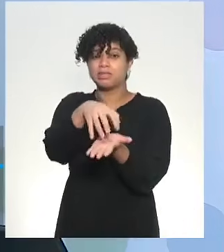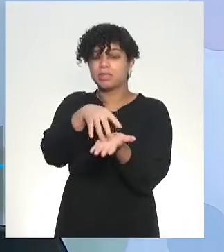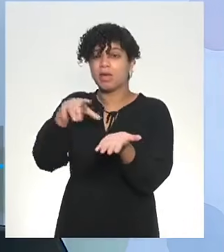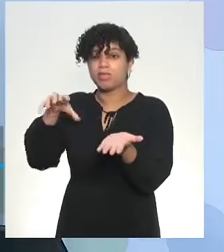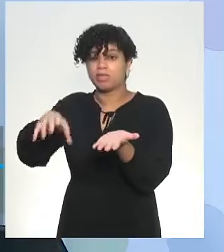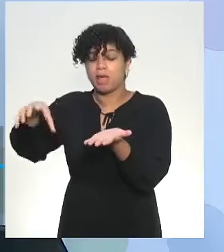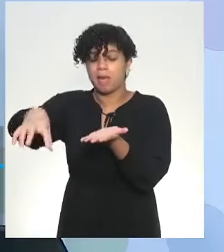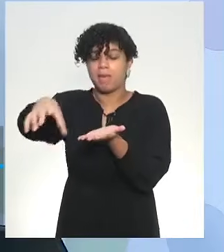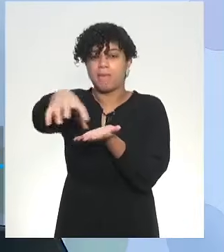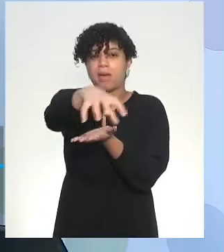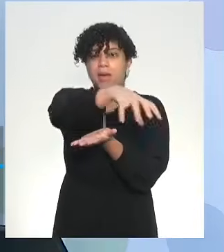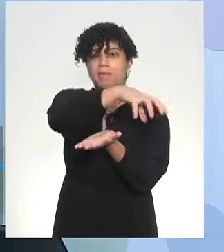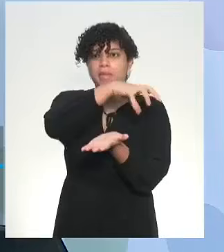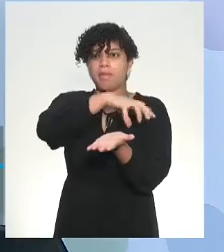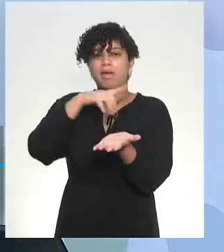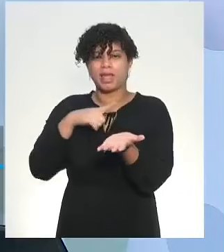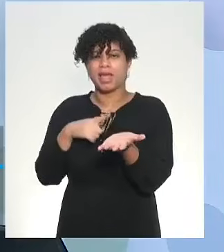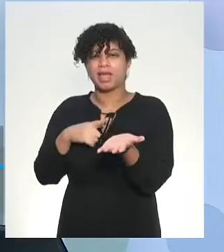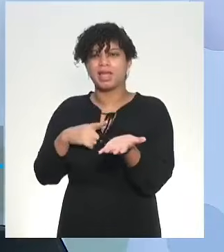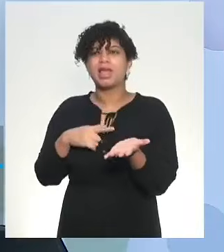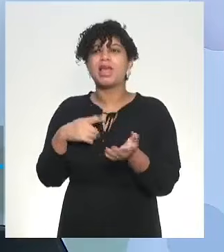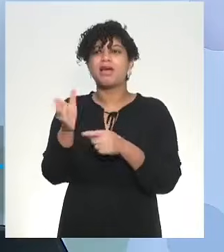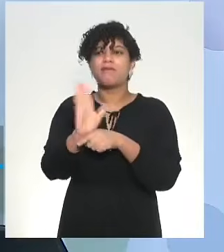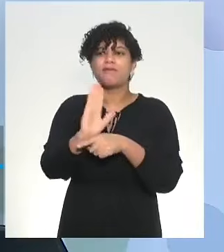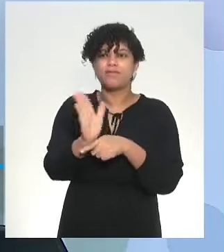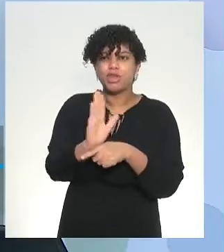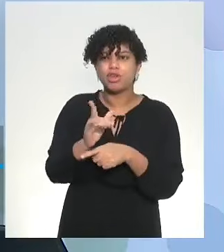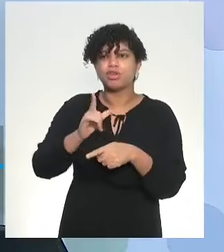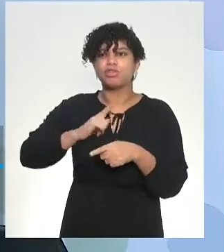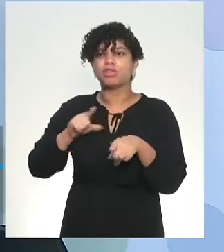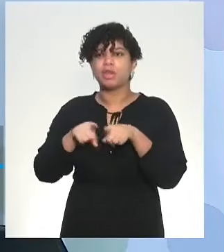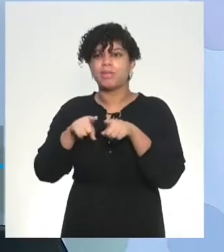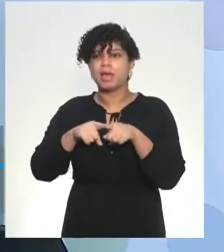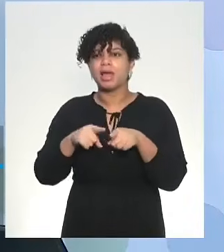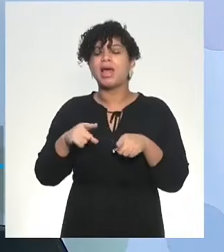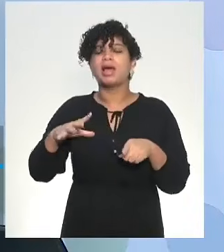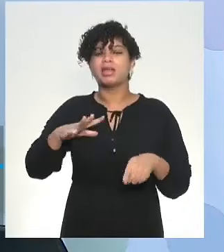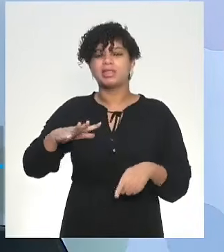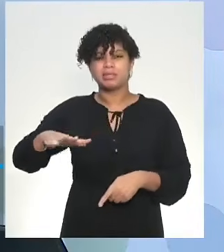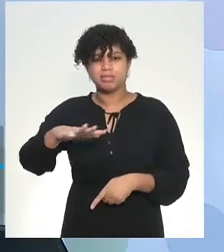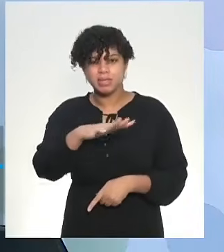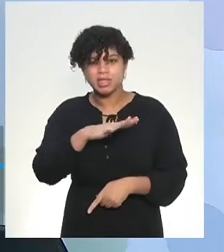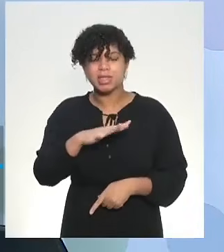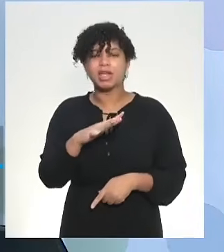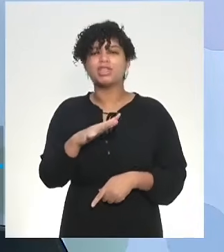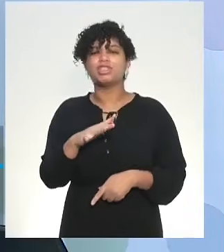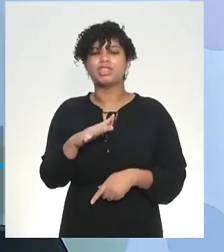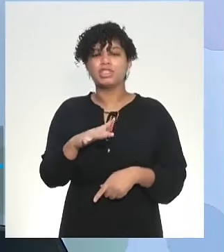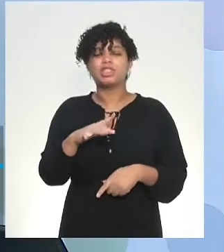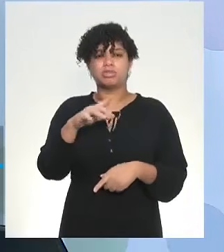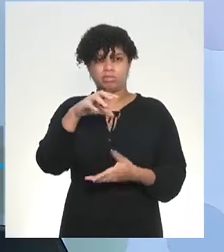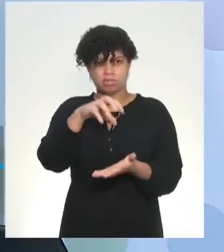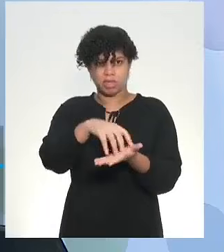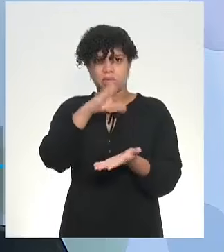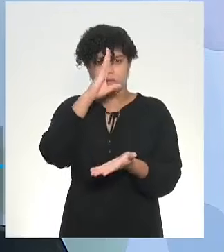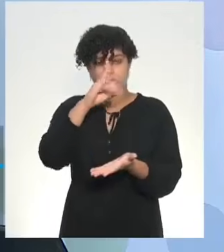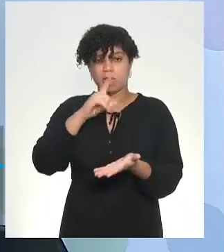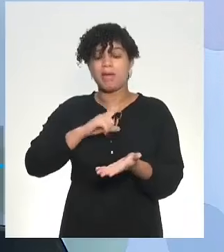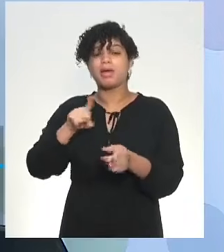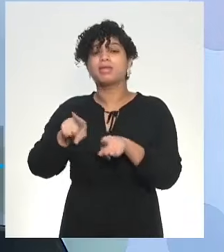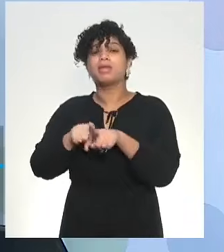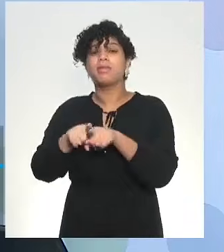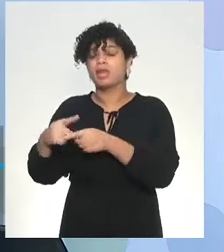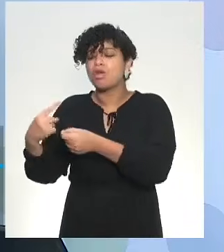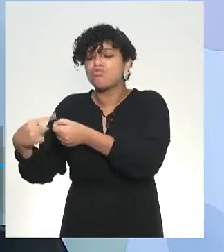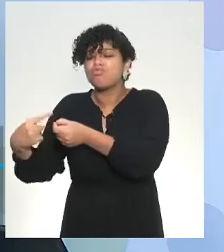aquela formação, né, que mostrou o vídeo, né, das conurbações das cidades menores com o grande centro, como acontece, por exemplo, na